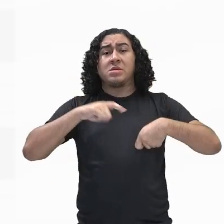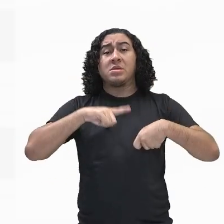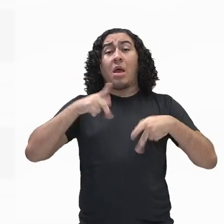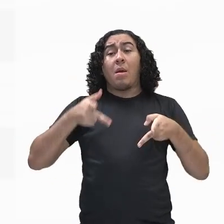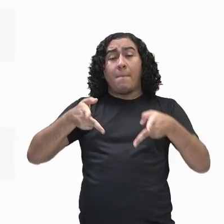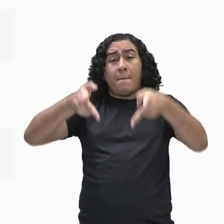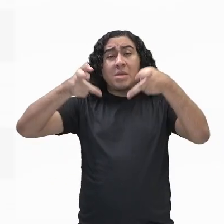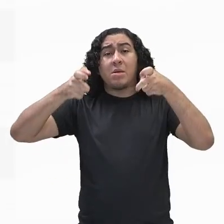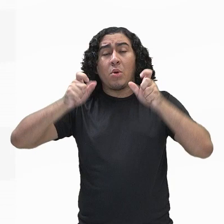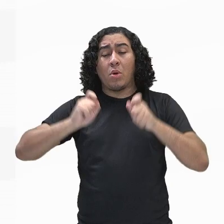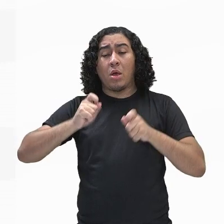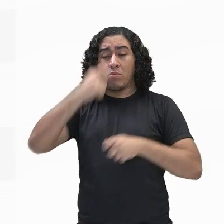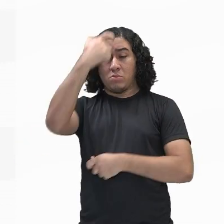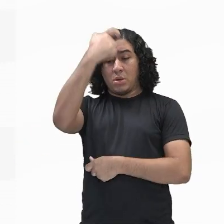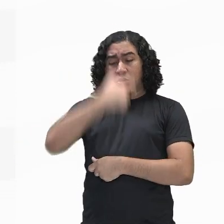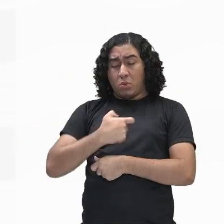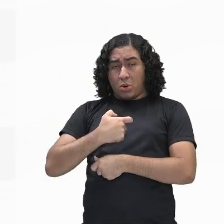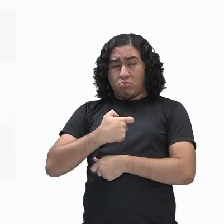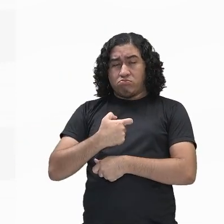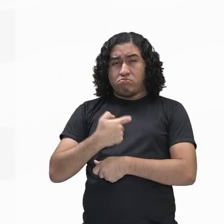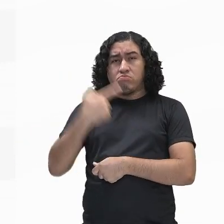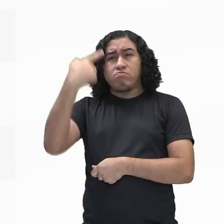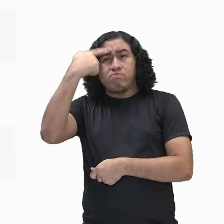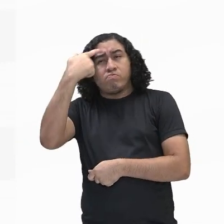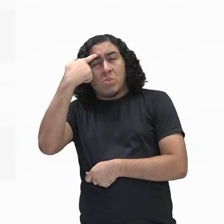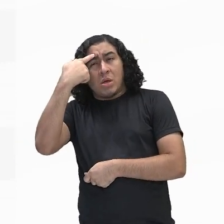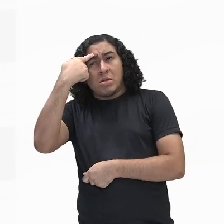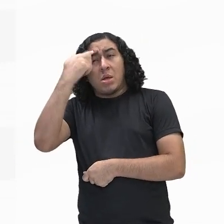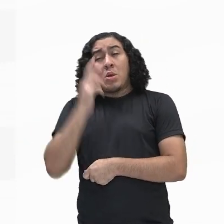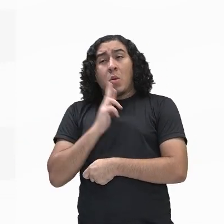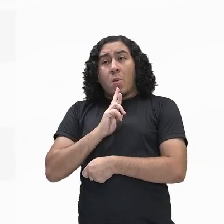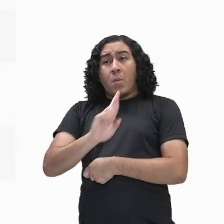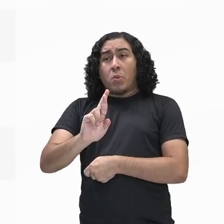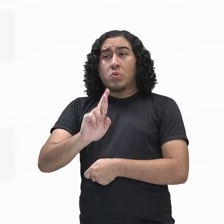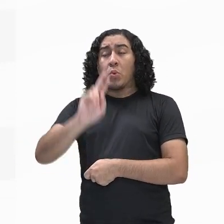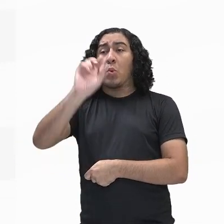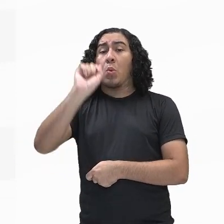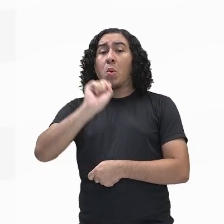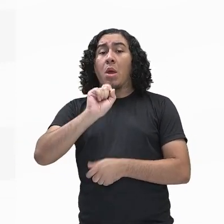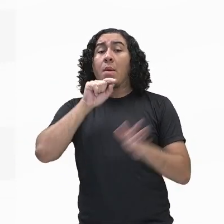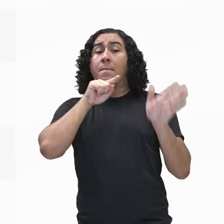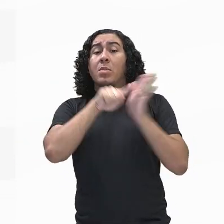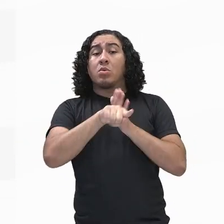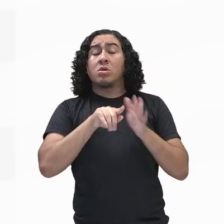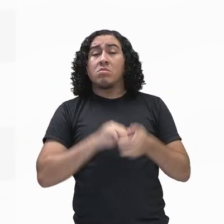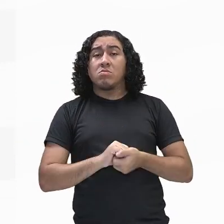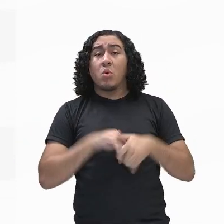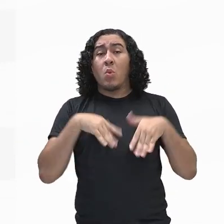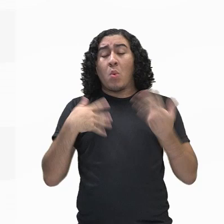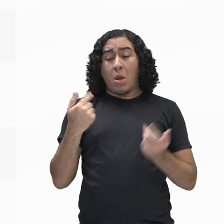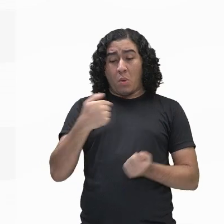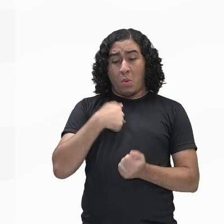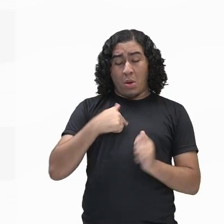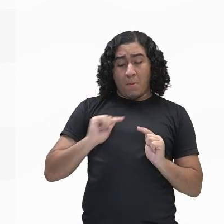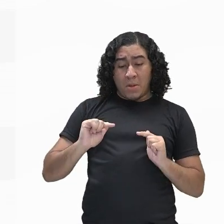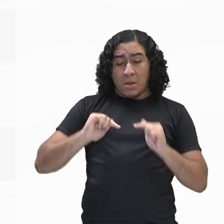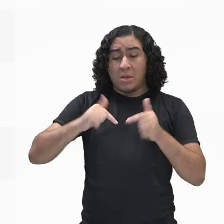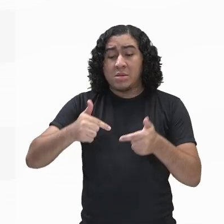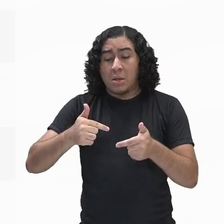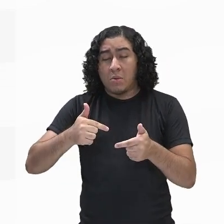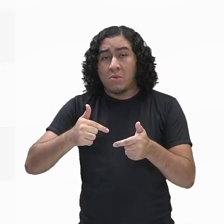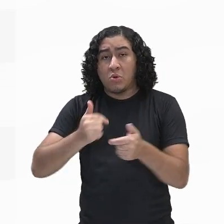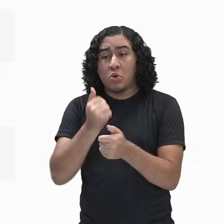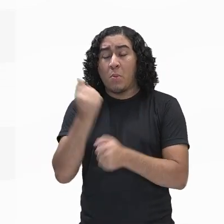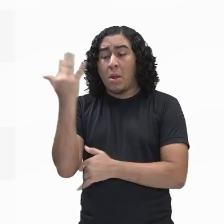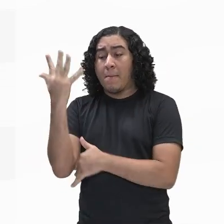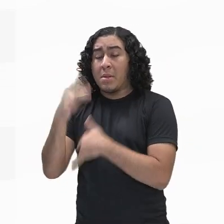enxergar você mesmo e tentar responder essa questão. Quais as minhas contribuições no meio ambiente para